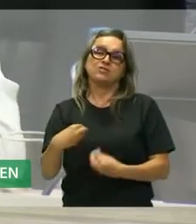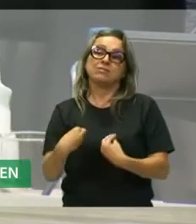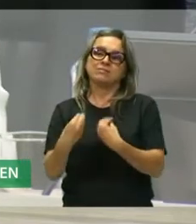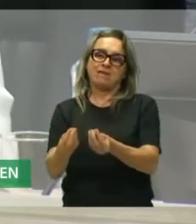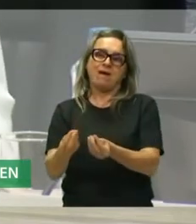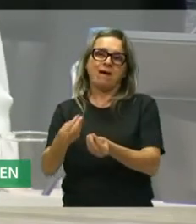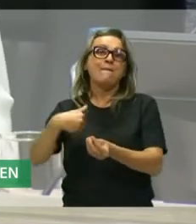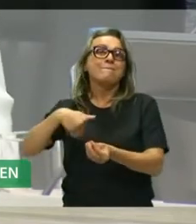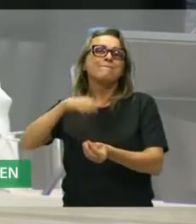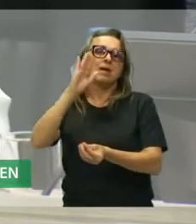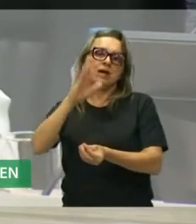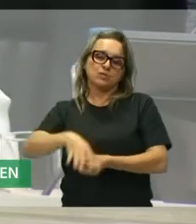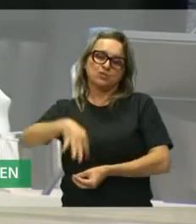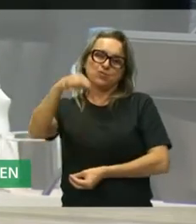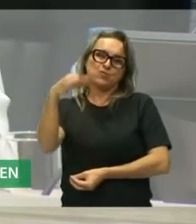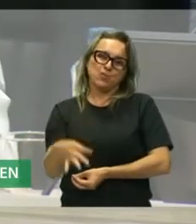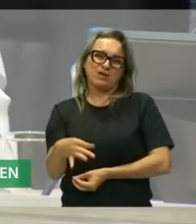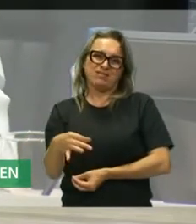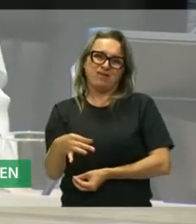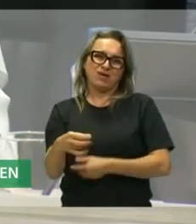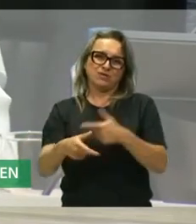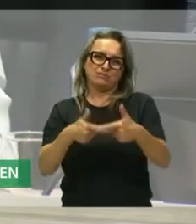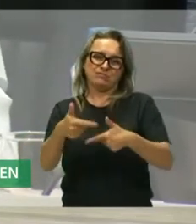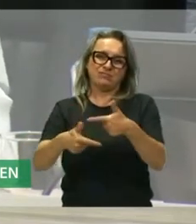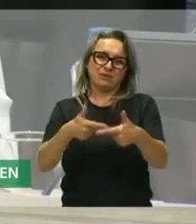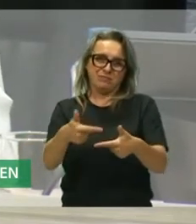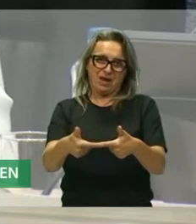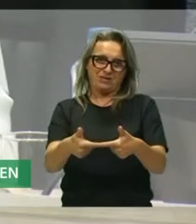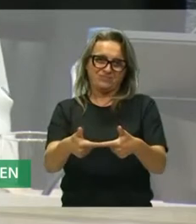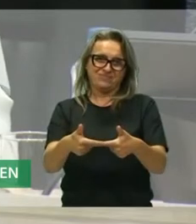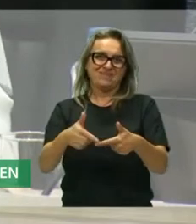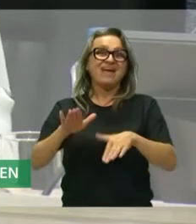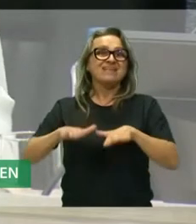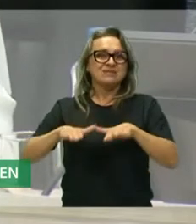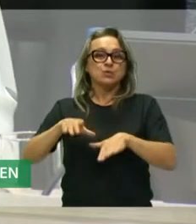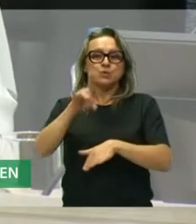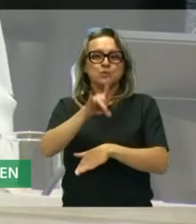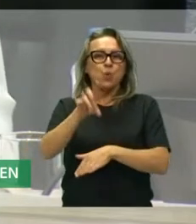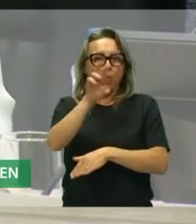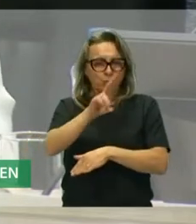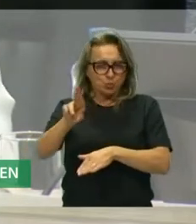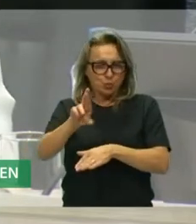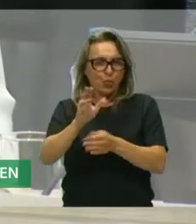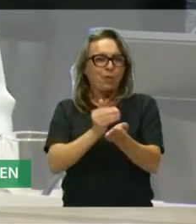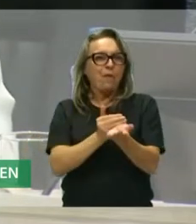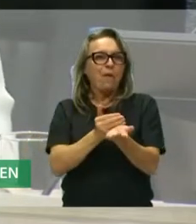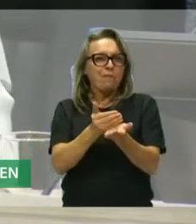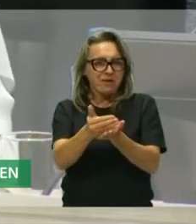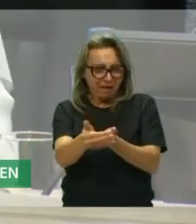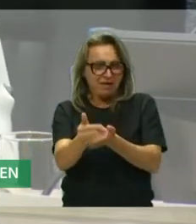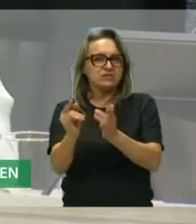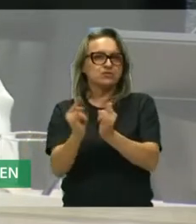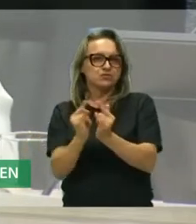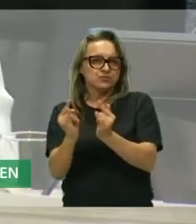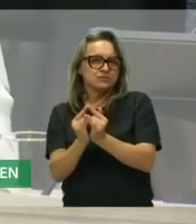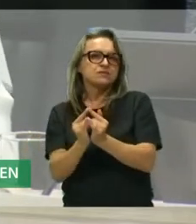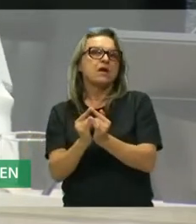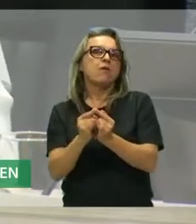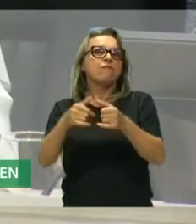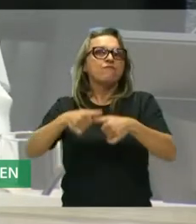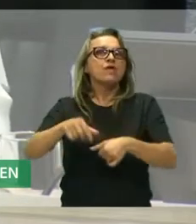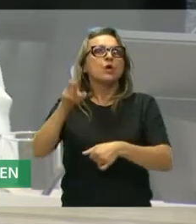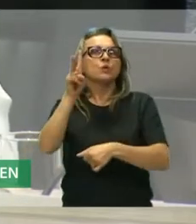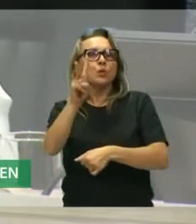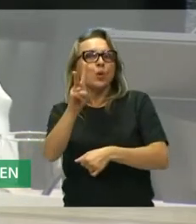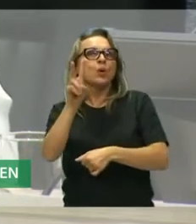da ajuda que ele dá, quando aquele doutor entra na instituição, passa conosco 2, 3, 4 anos, nós o